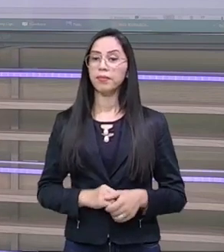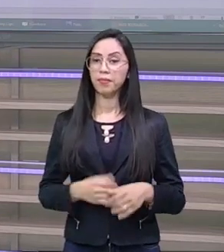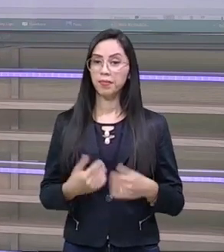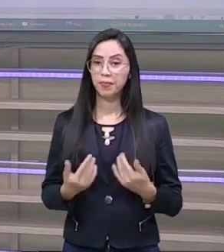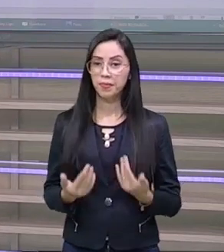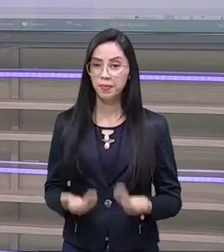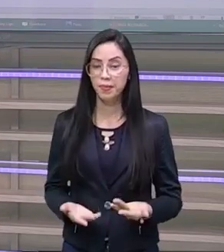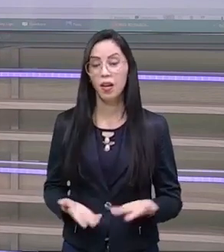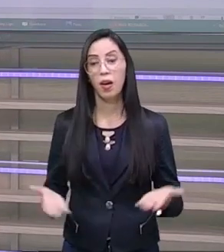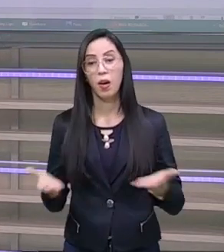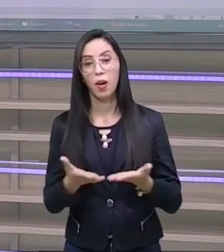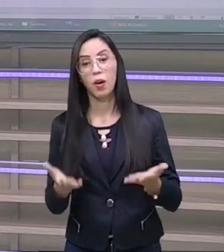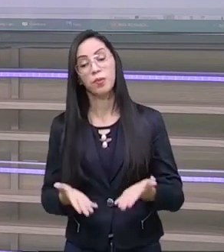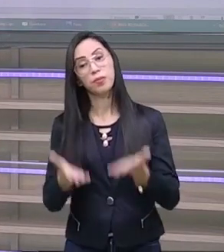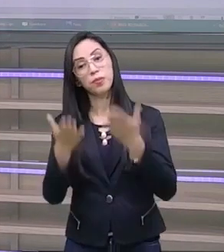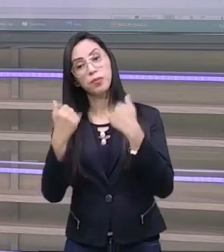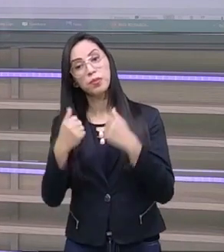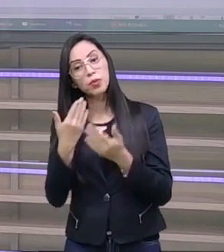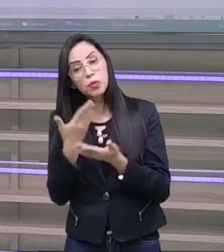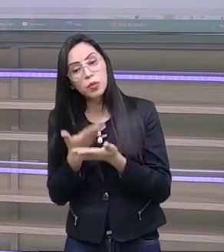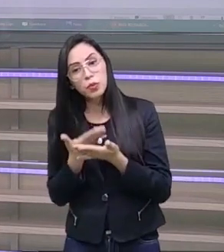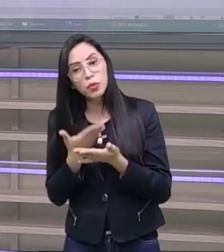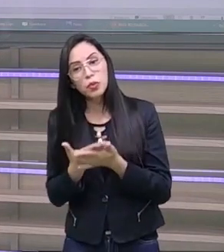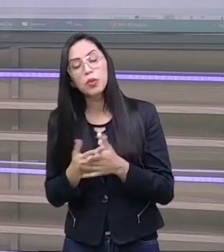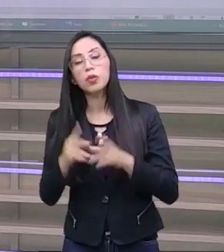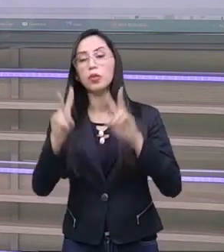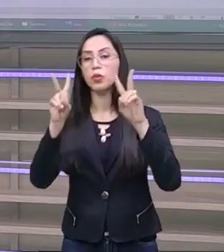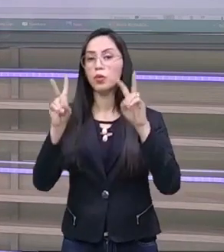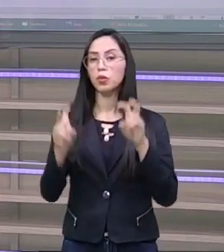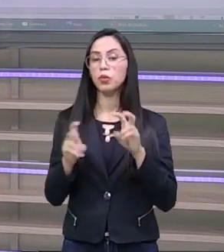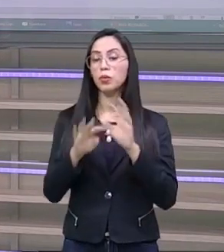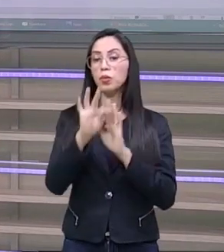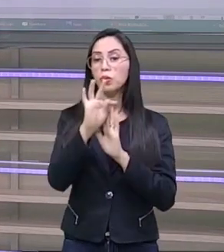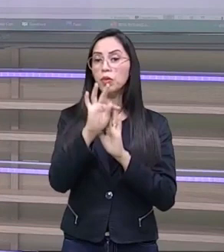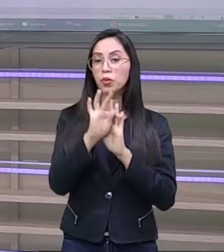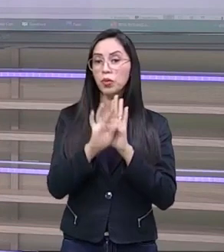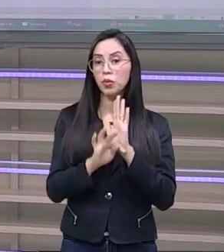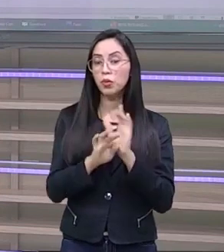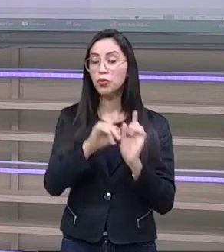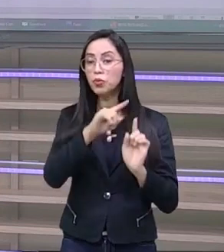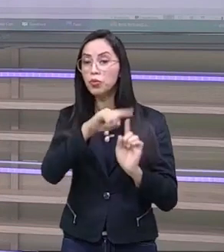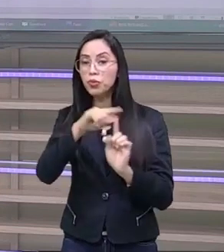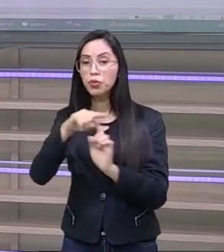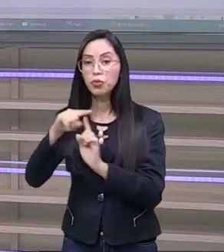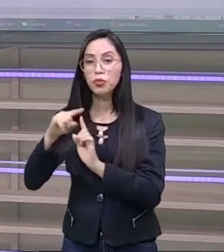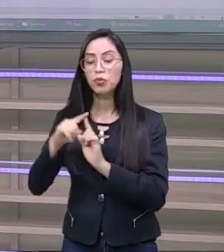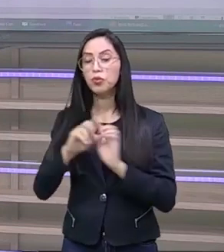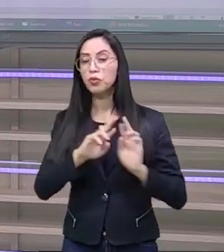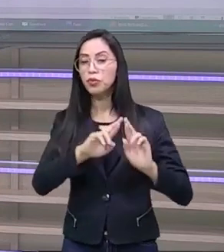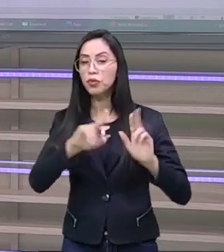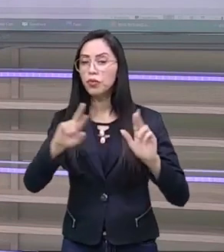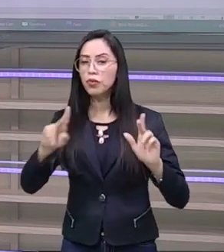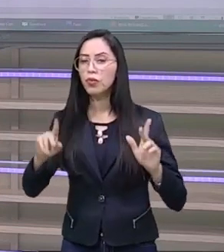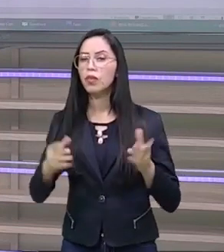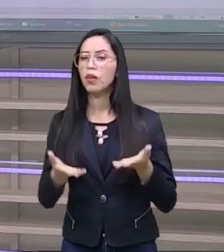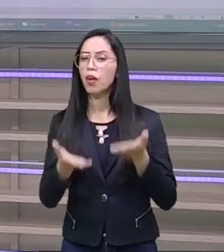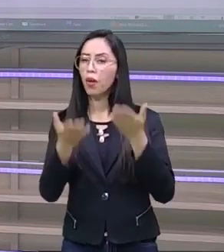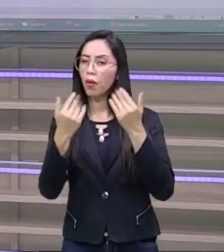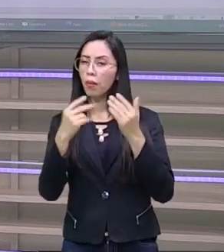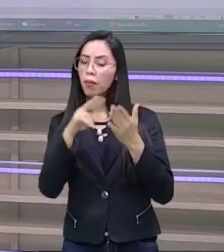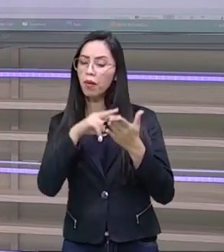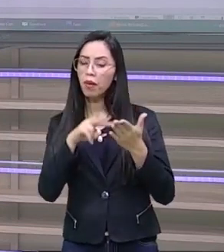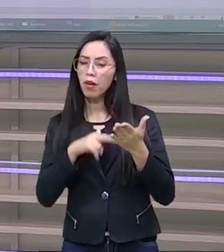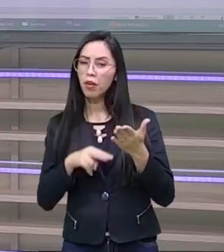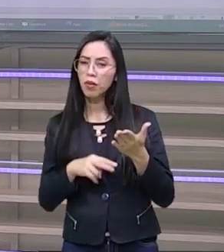Crianças, agora nós vamos estudar um pouquinho sobre os tipos textuais. Eu quero que vocês me acompanhem na leitura e percebam,